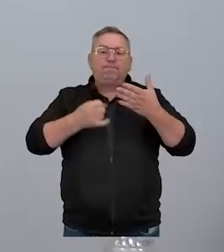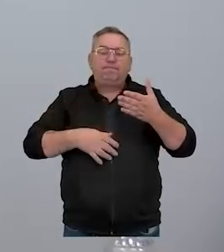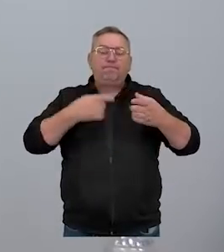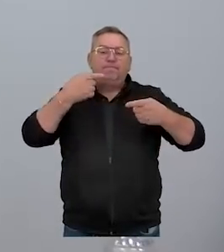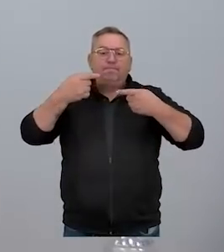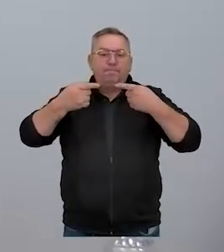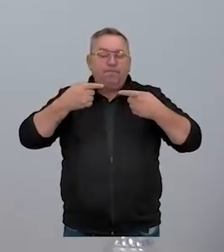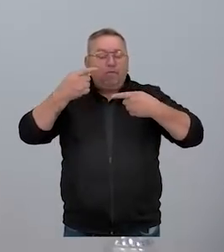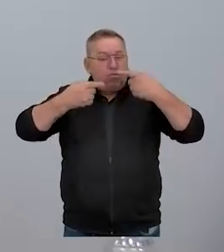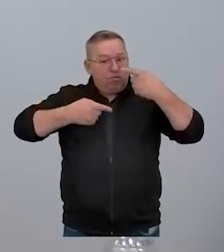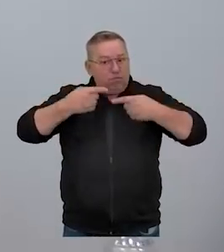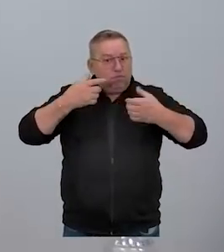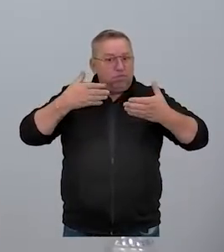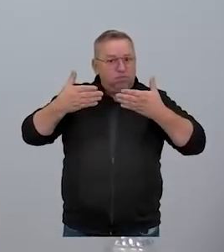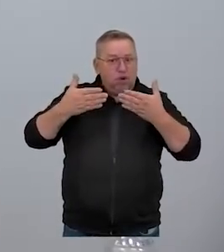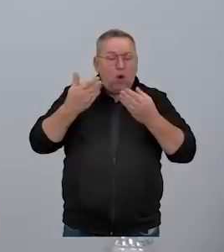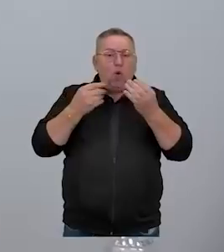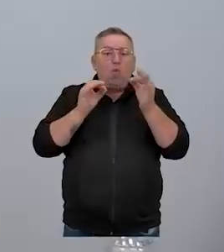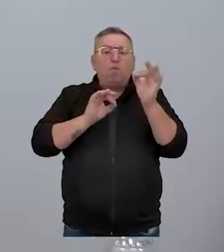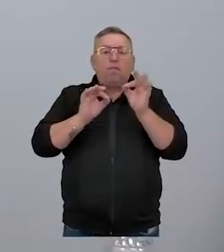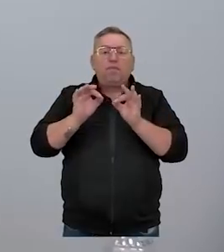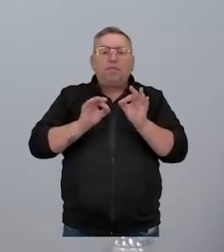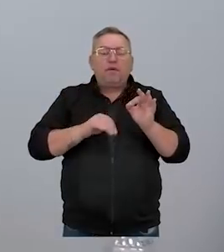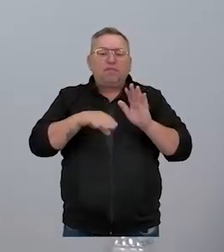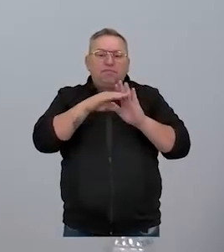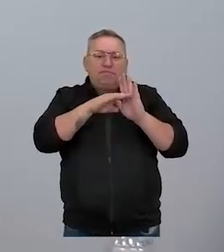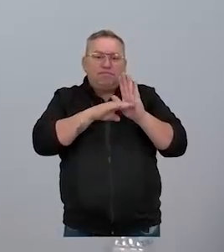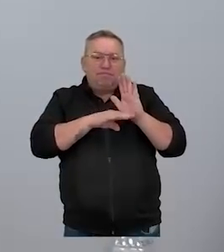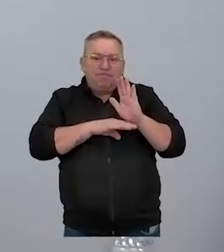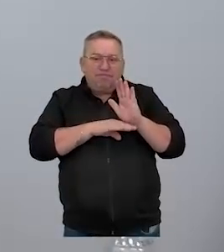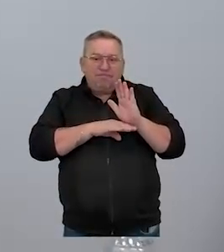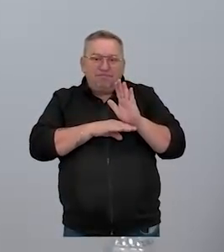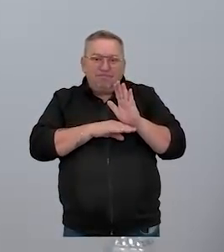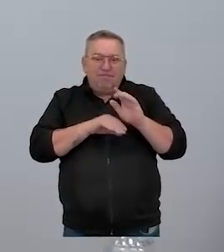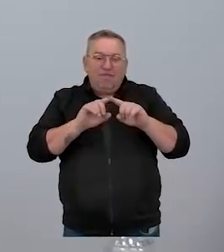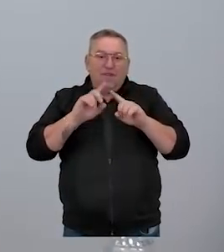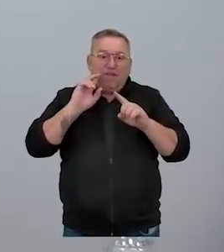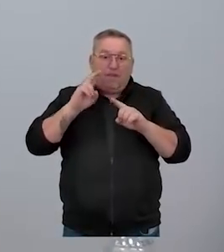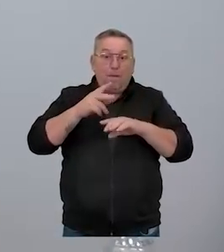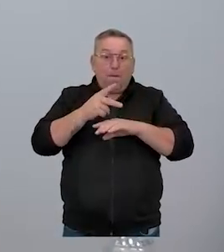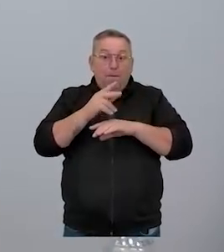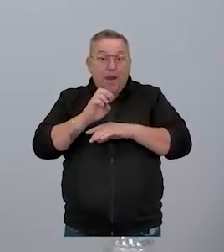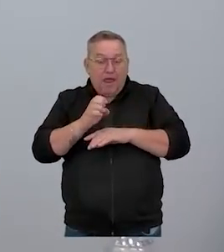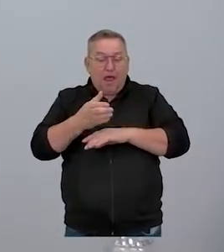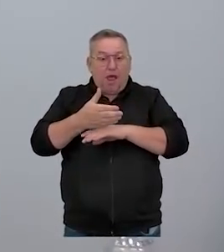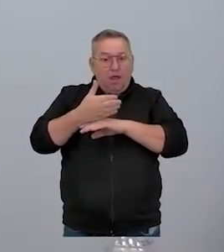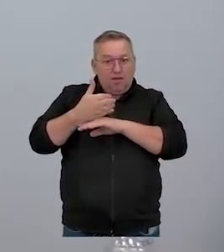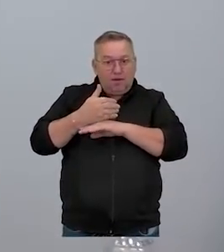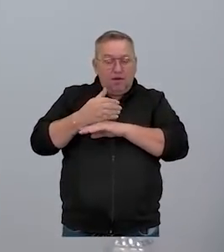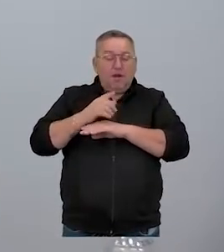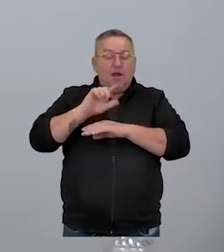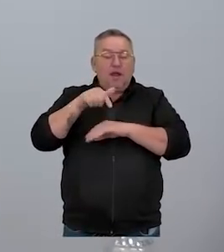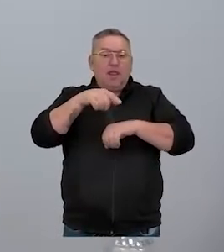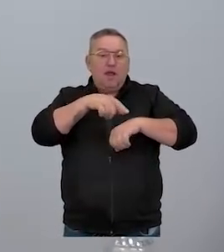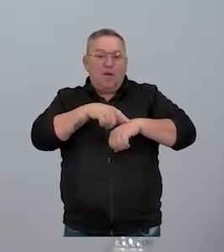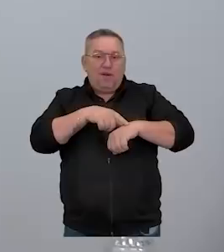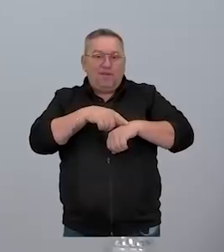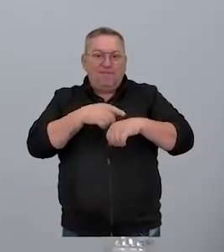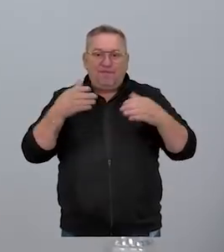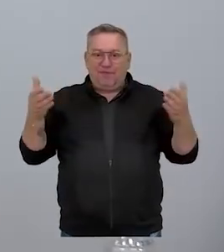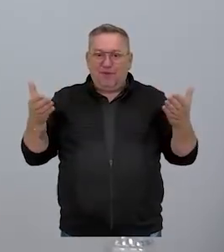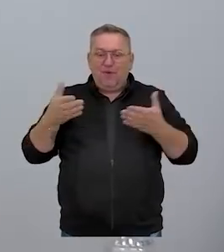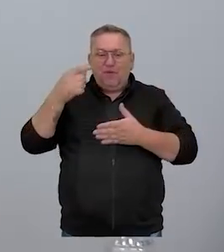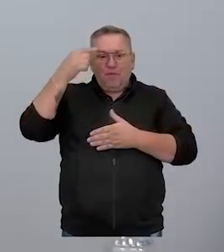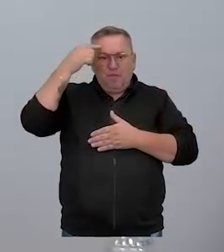debate, como ele deve ser elaborado, né? Então, o pré-debate e durante o debate, ok? E hoje nós vamos pensar